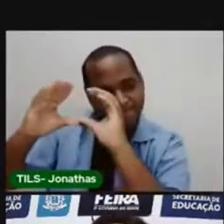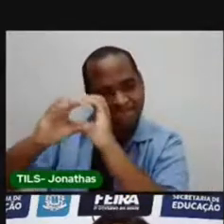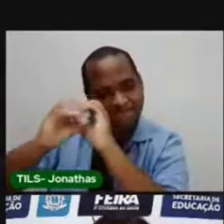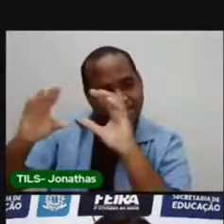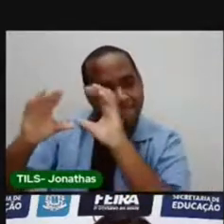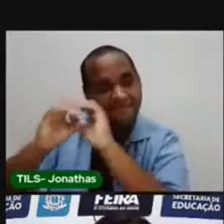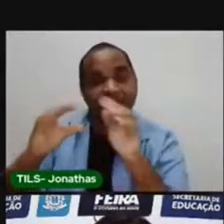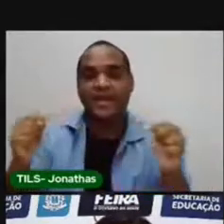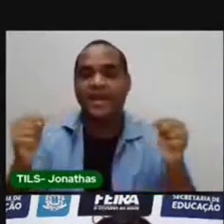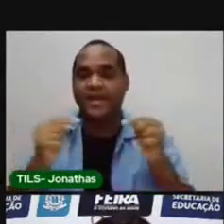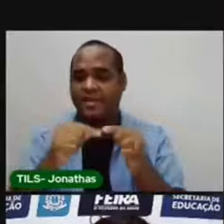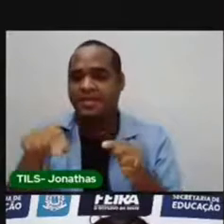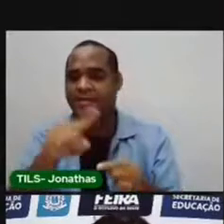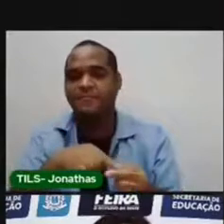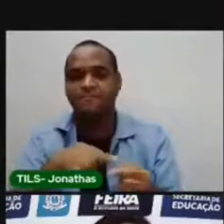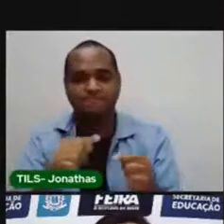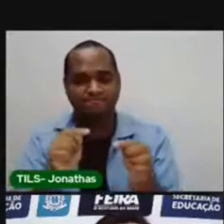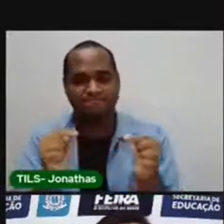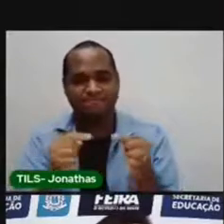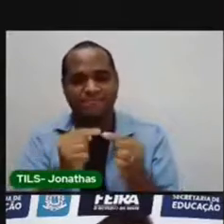são conhecidas como as charadas.